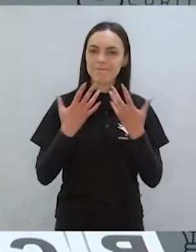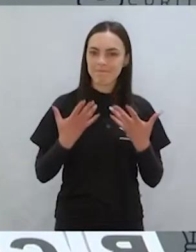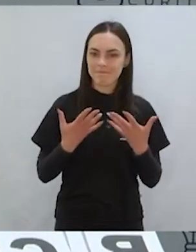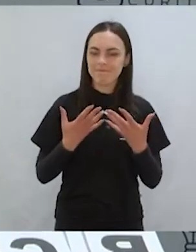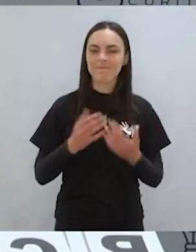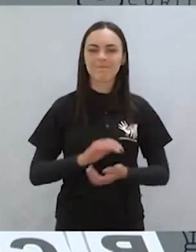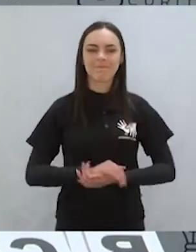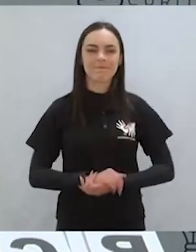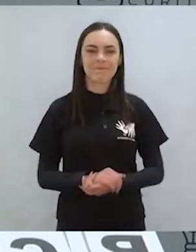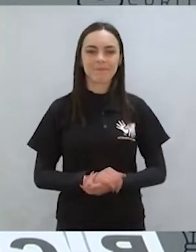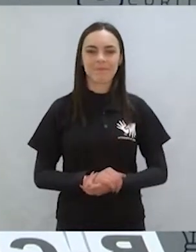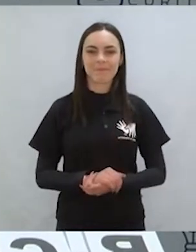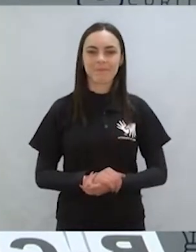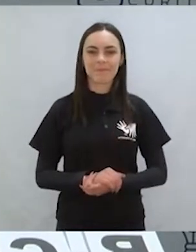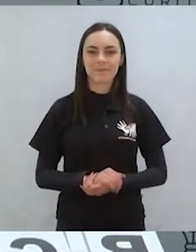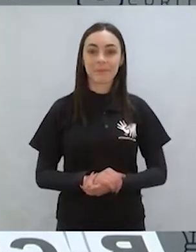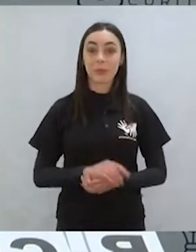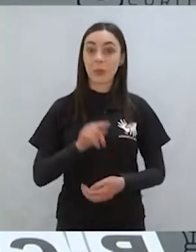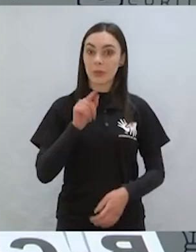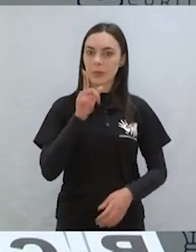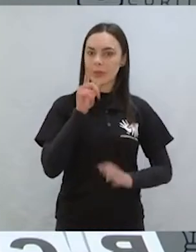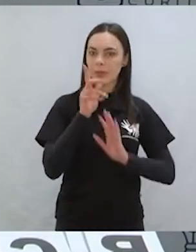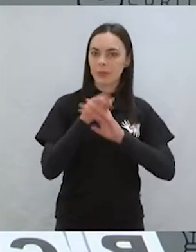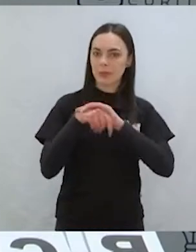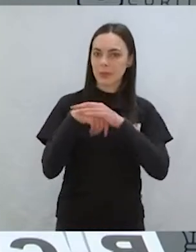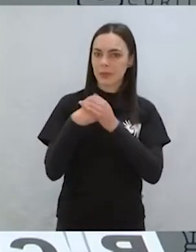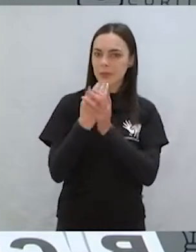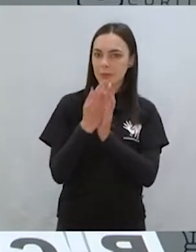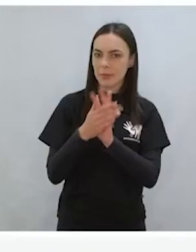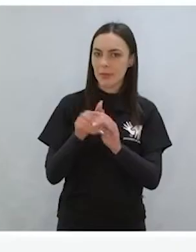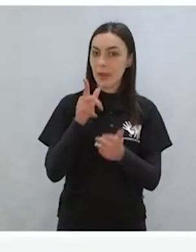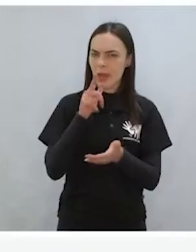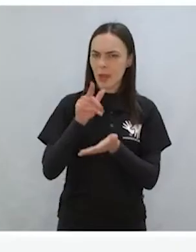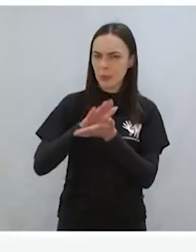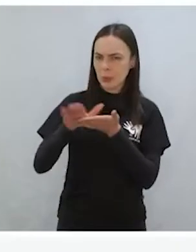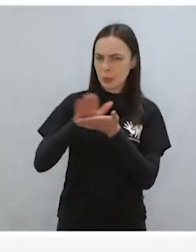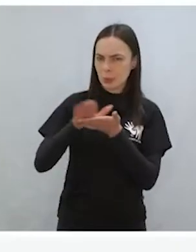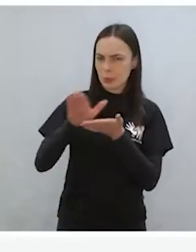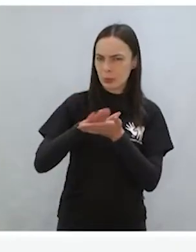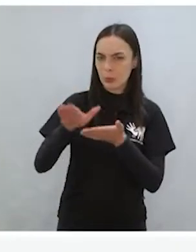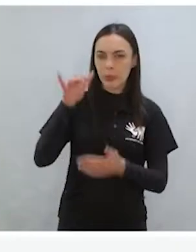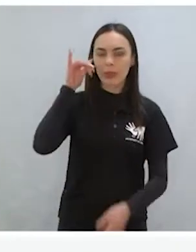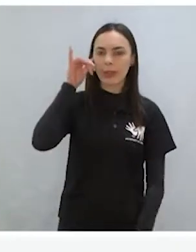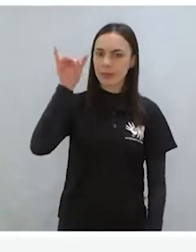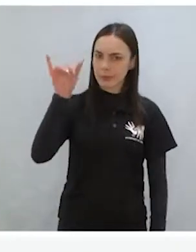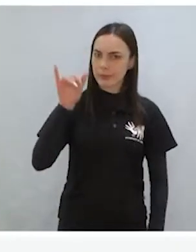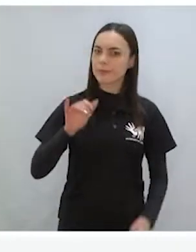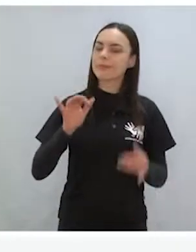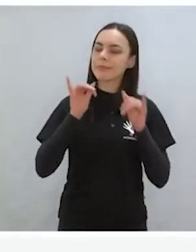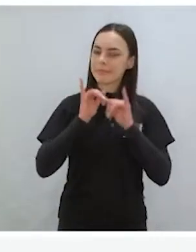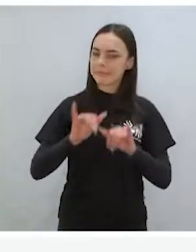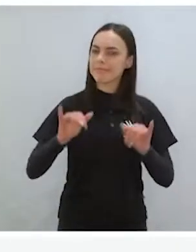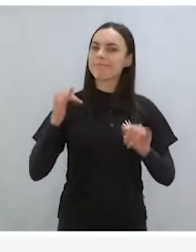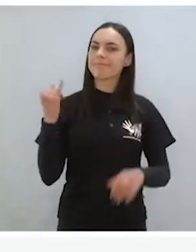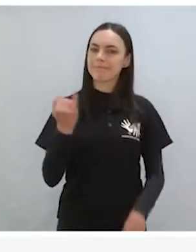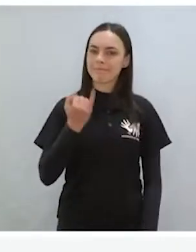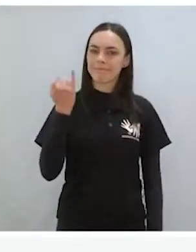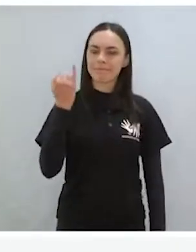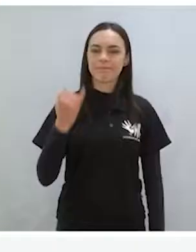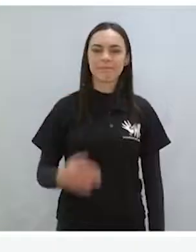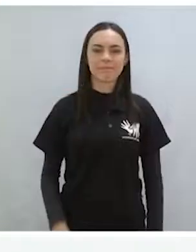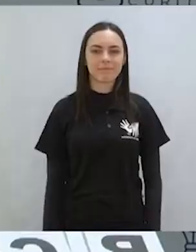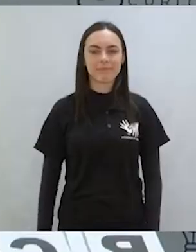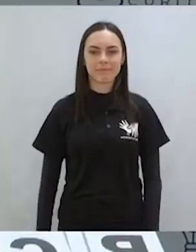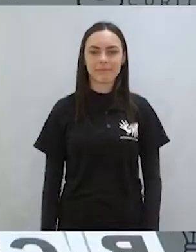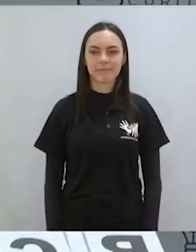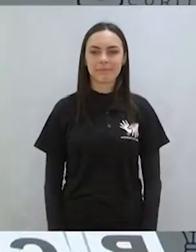Muito bem. Ao lavar as mãos, evite o desperdício de água. Outro recado bem importante.